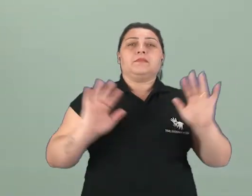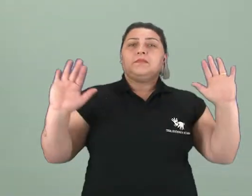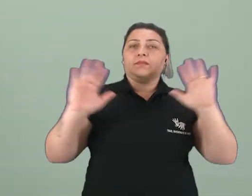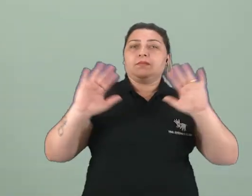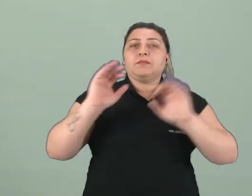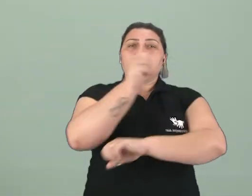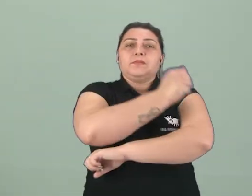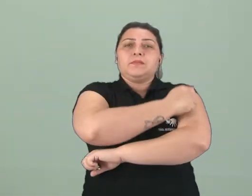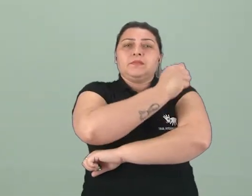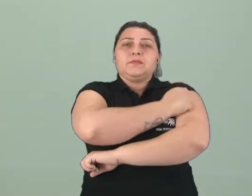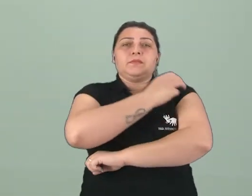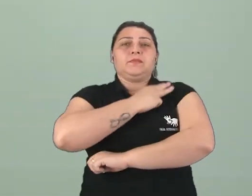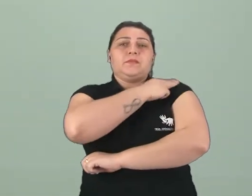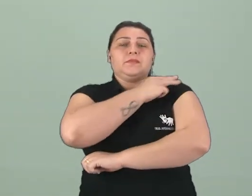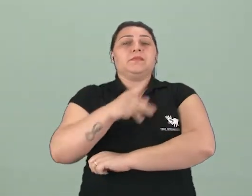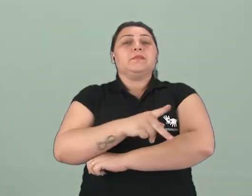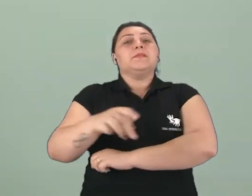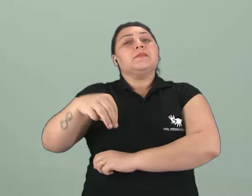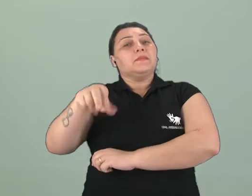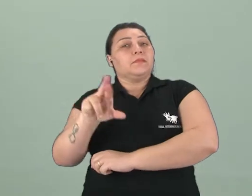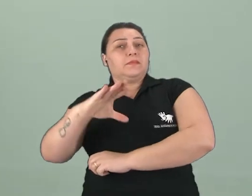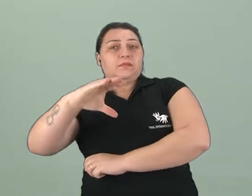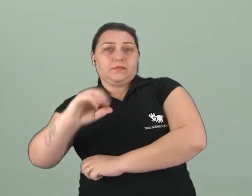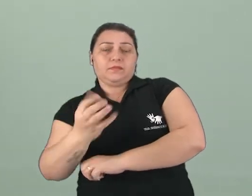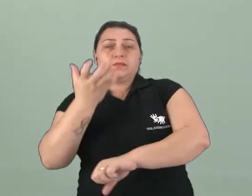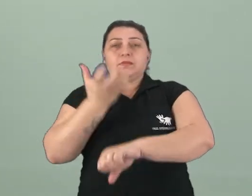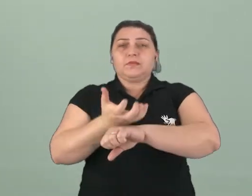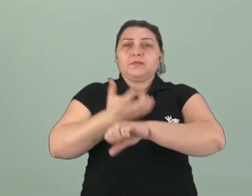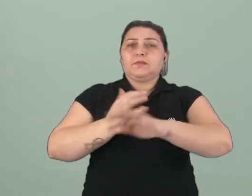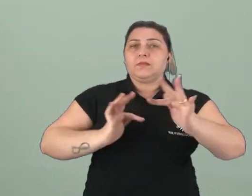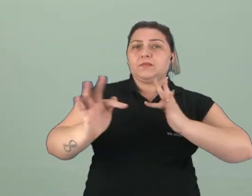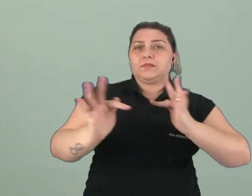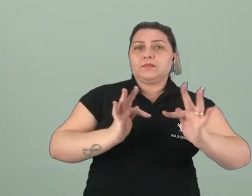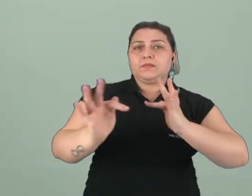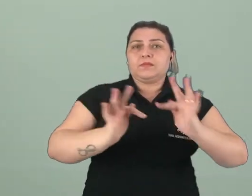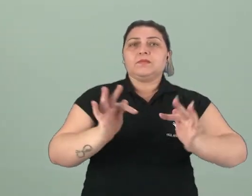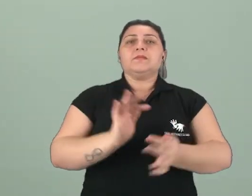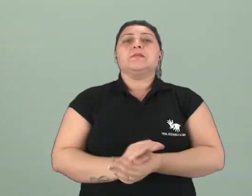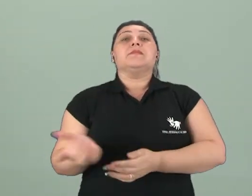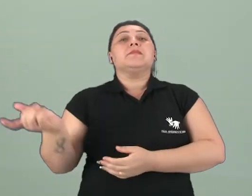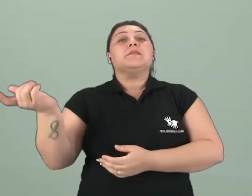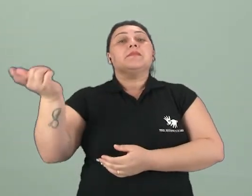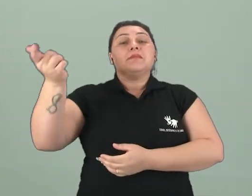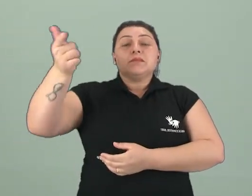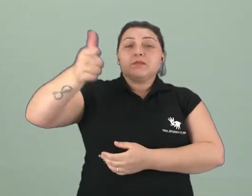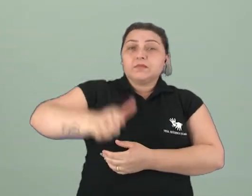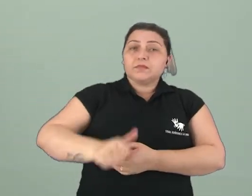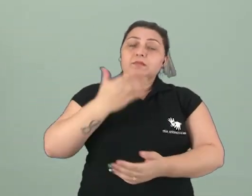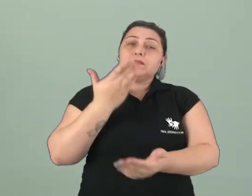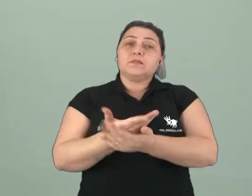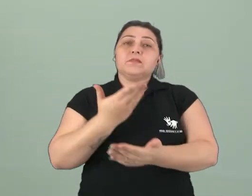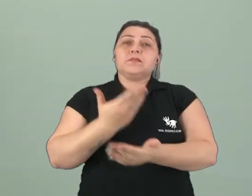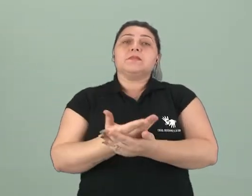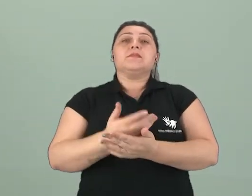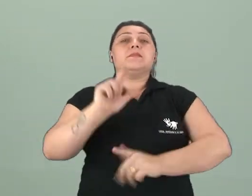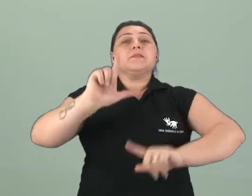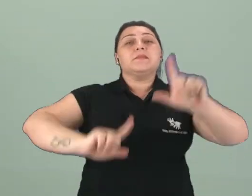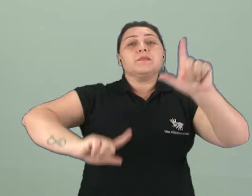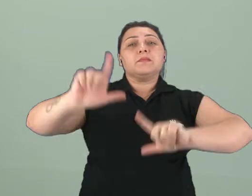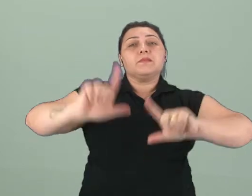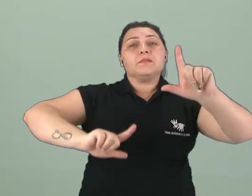Olá, aluno do ensino médio, eu sou o professor Márcio, sou professor da disciplina de Física, né? Estamos aí mais uma vez na